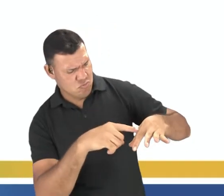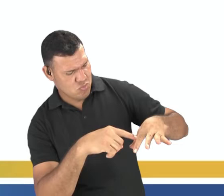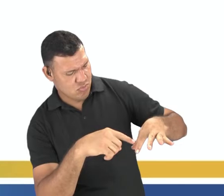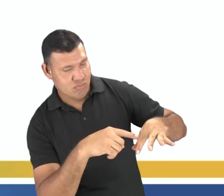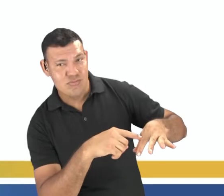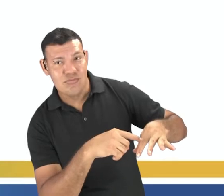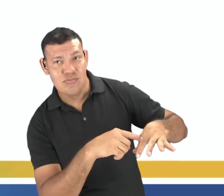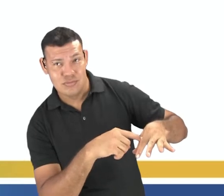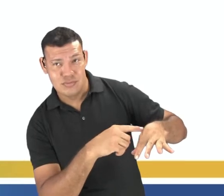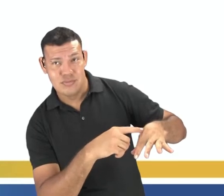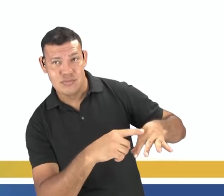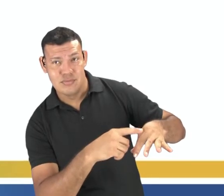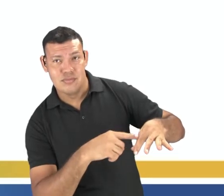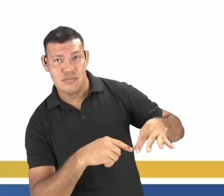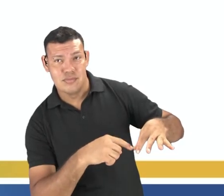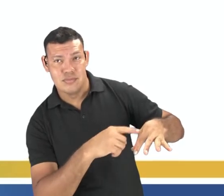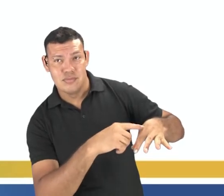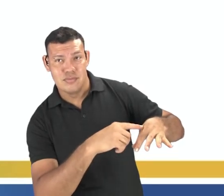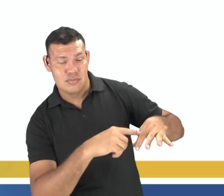tocam e no